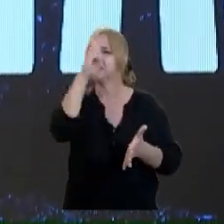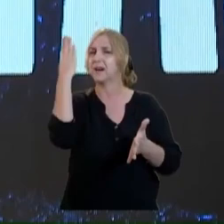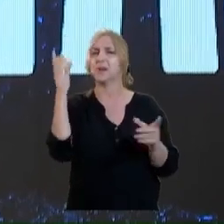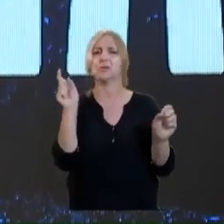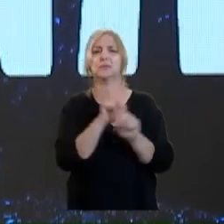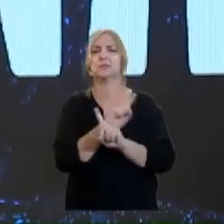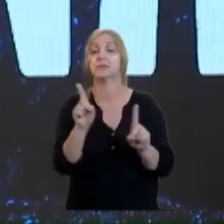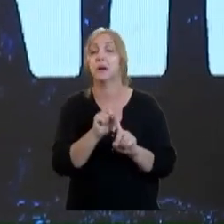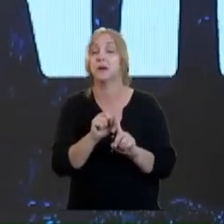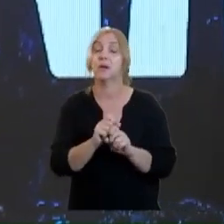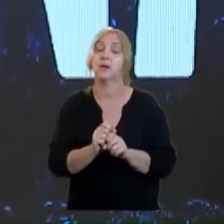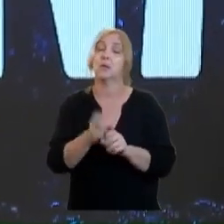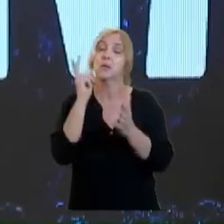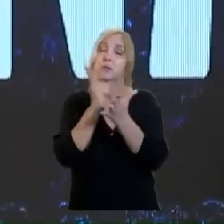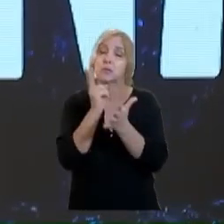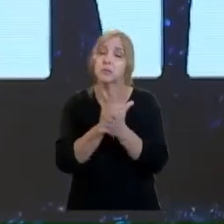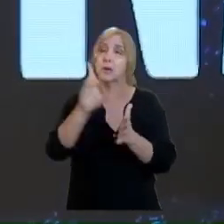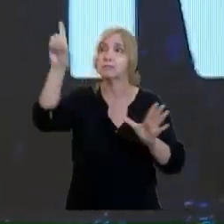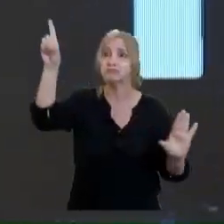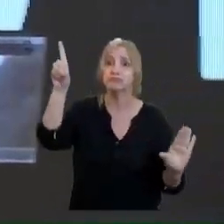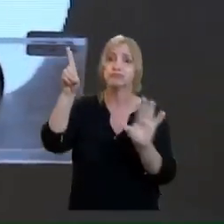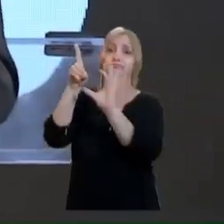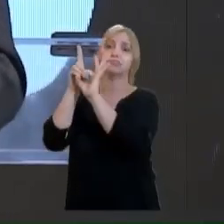falsa, permanecei nele.